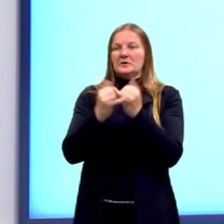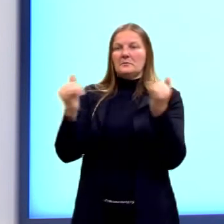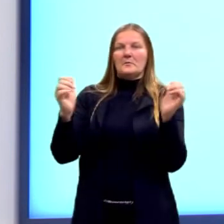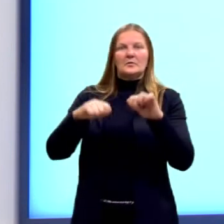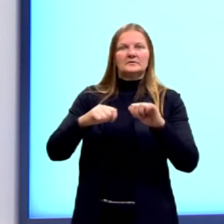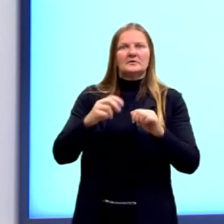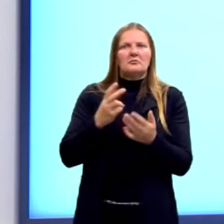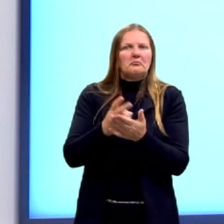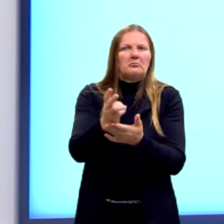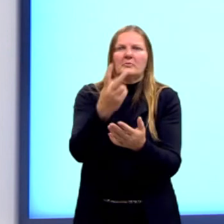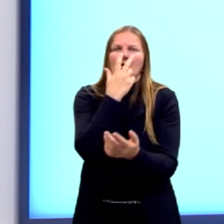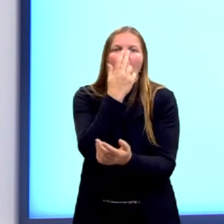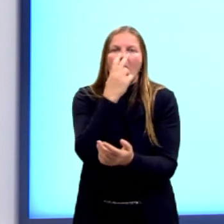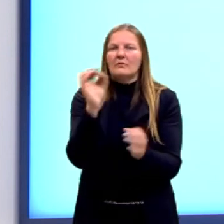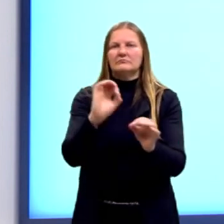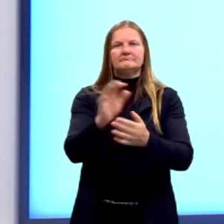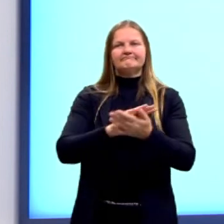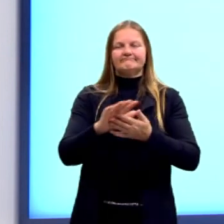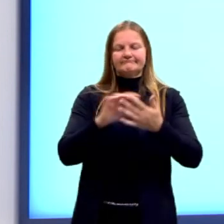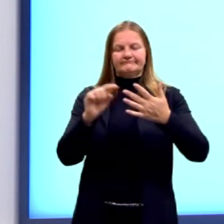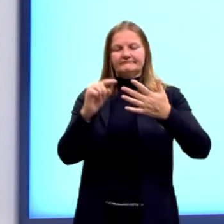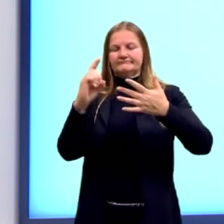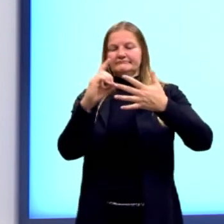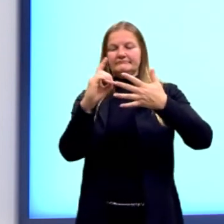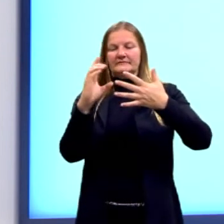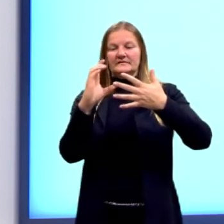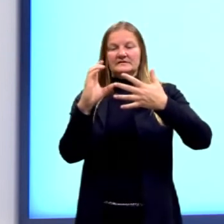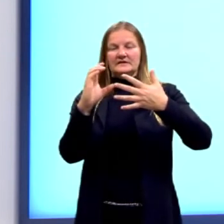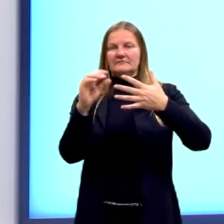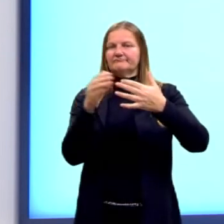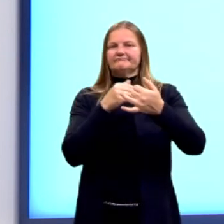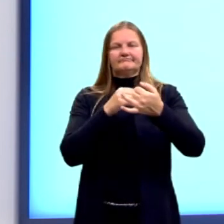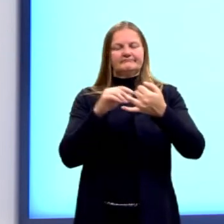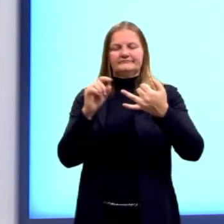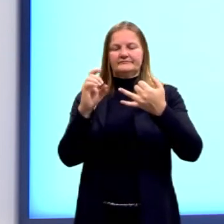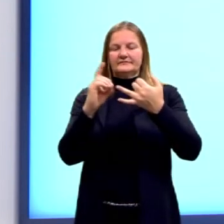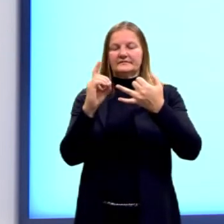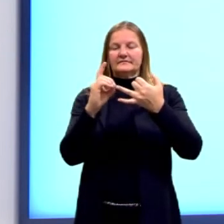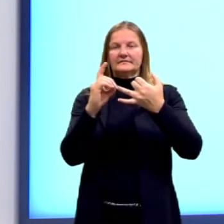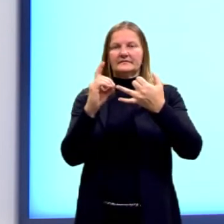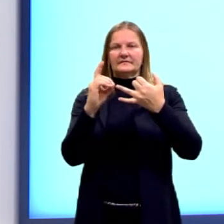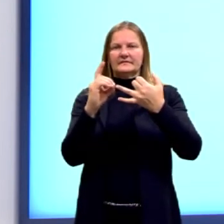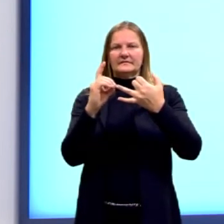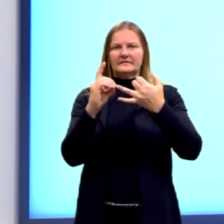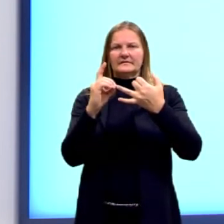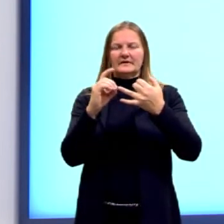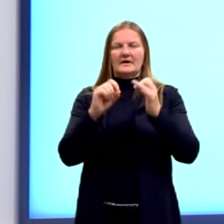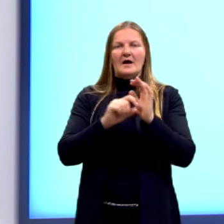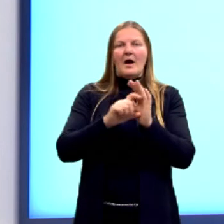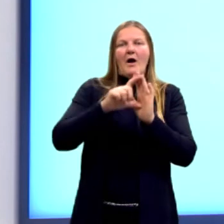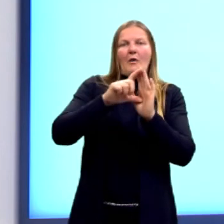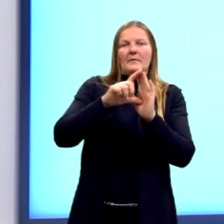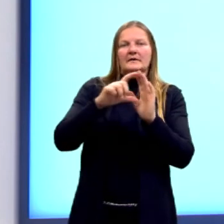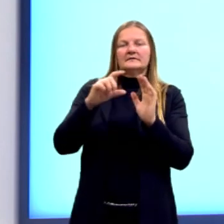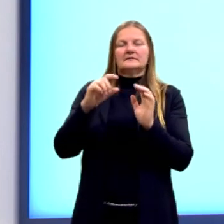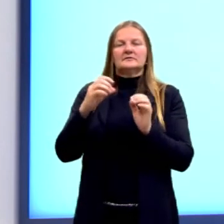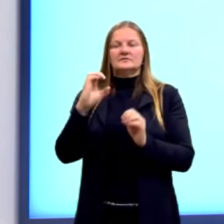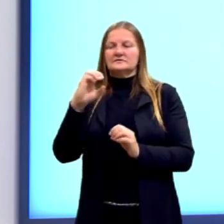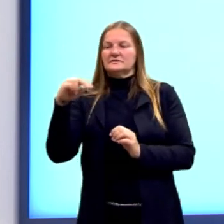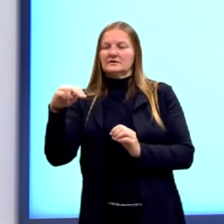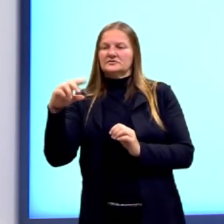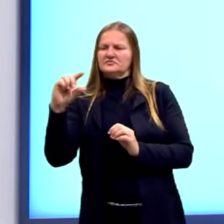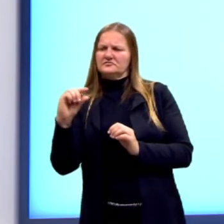quando essa partícula entrar em movimento tá de aumenta EA energia cinética da partícula diminui